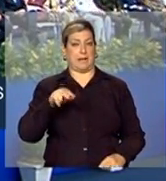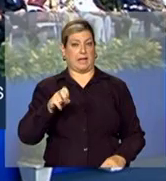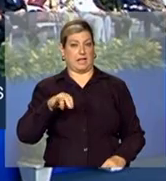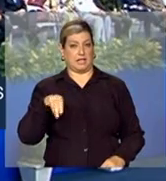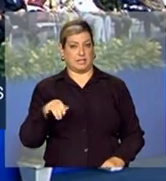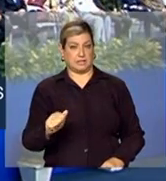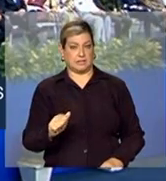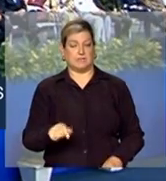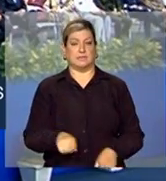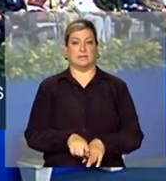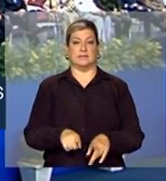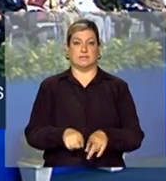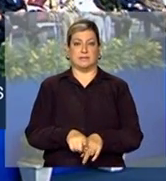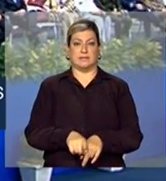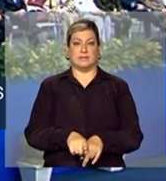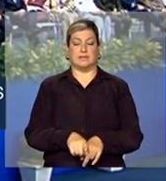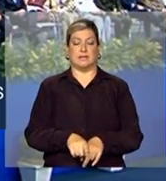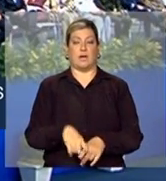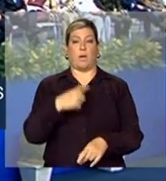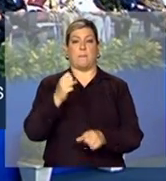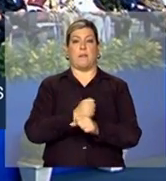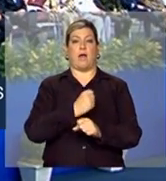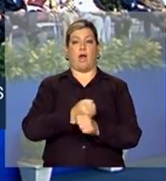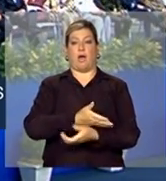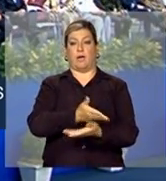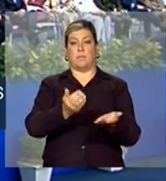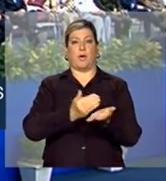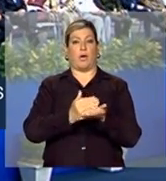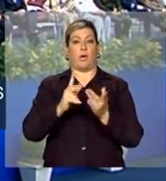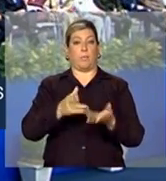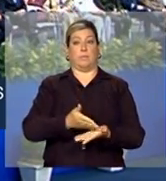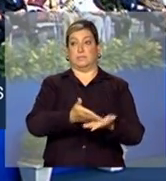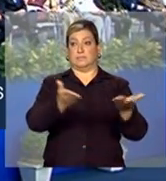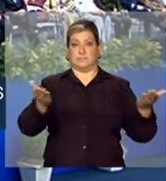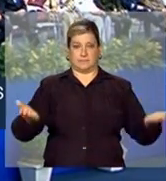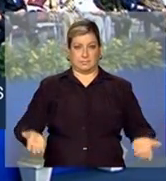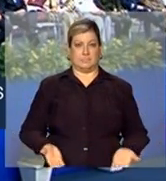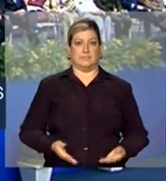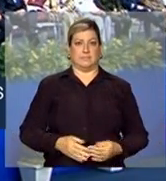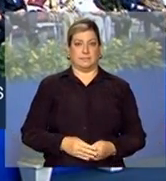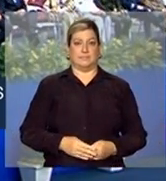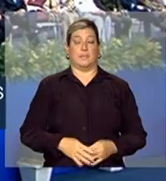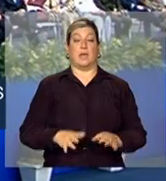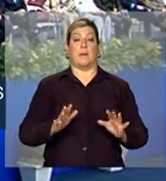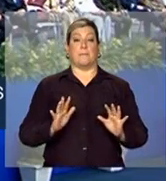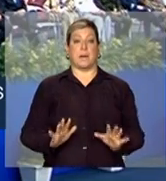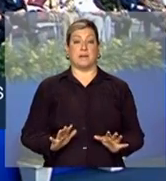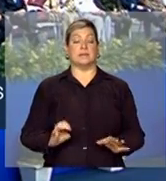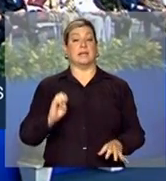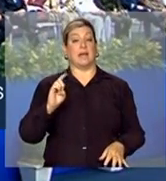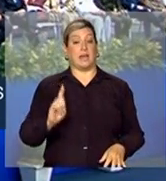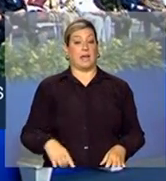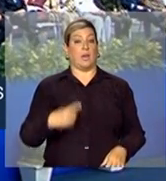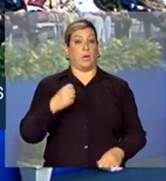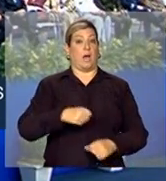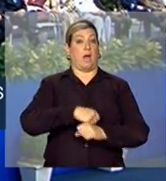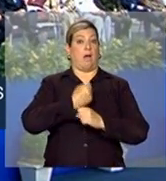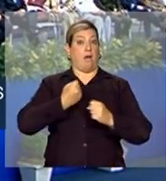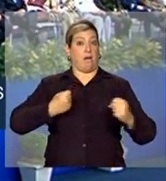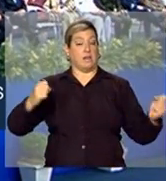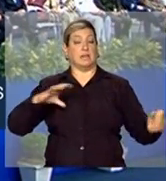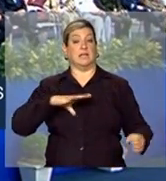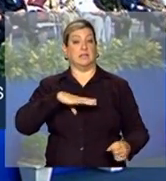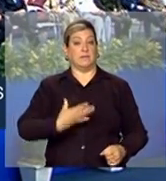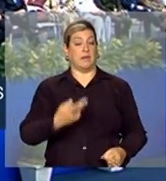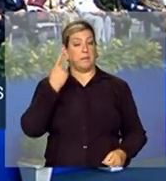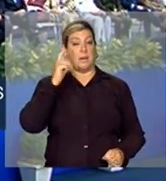uma obra e uma iniciativa como essa. Mas é um grande desafio para